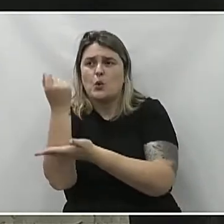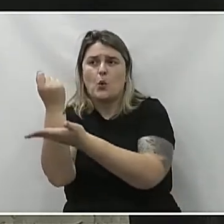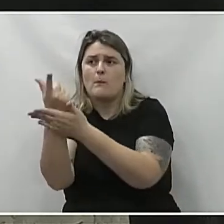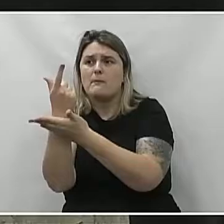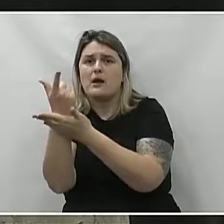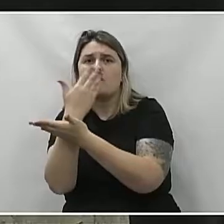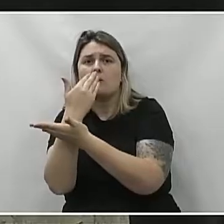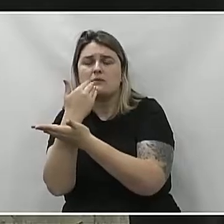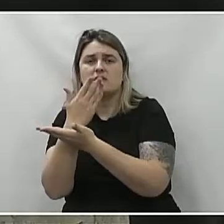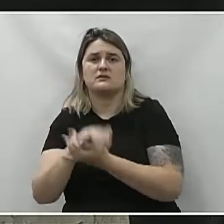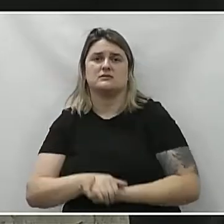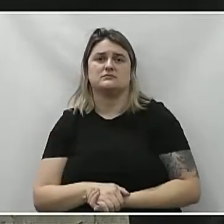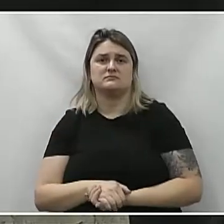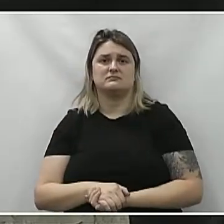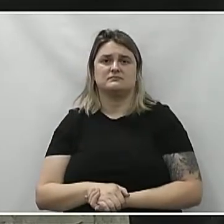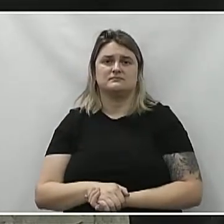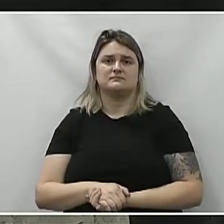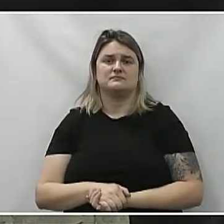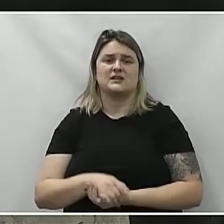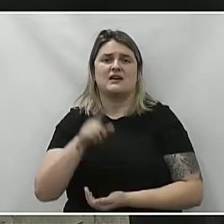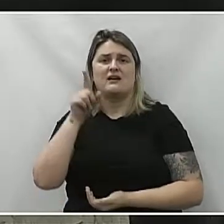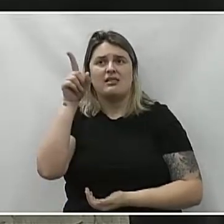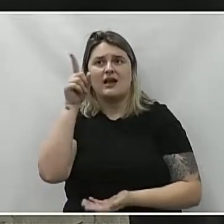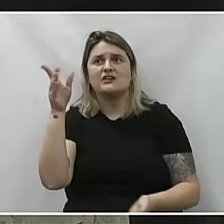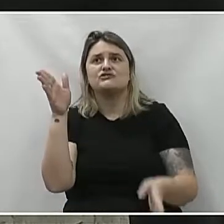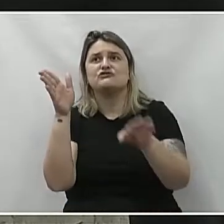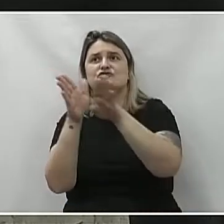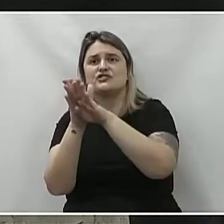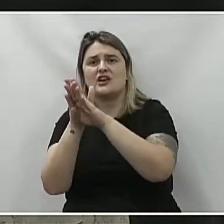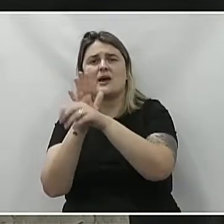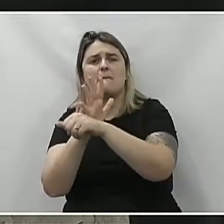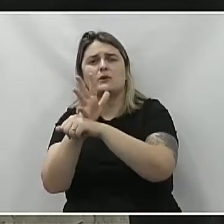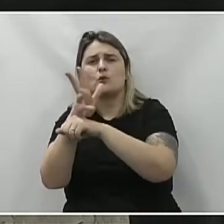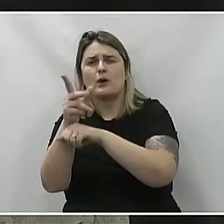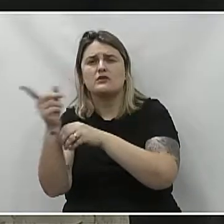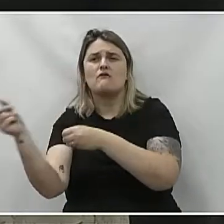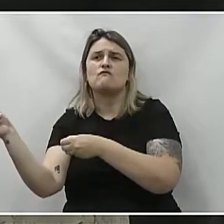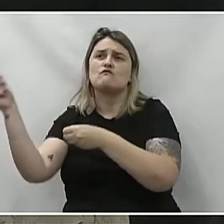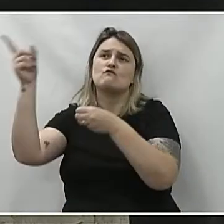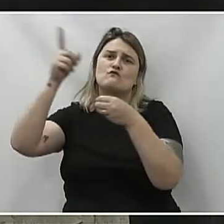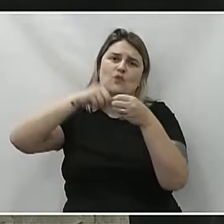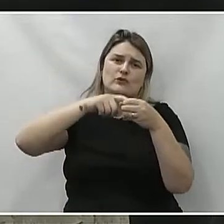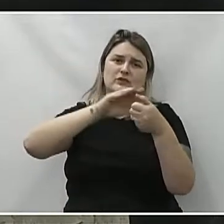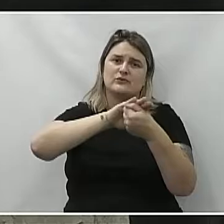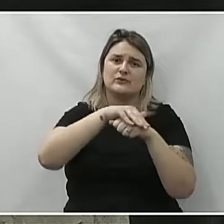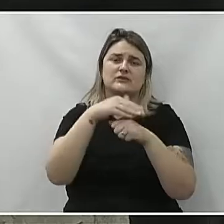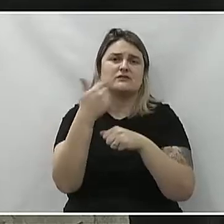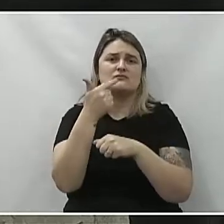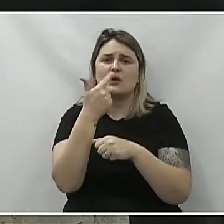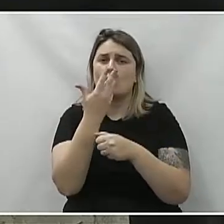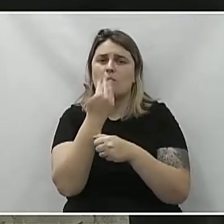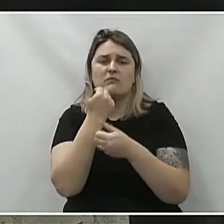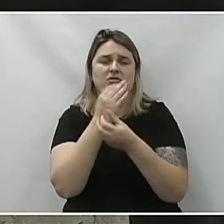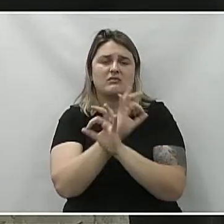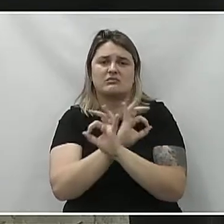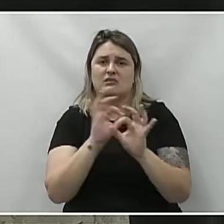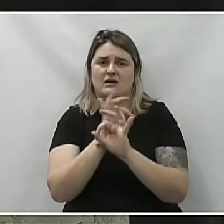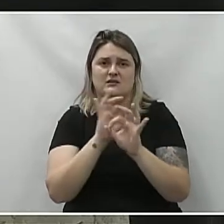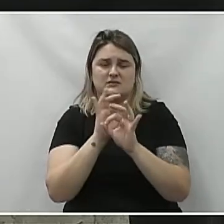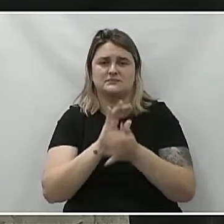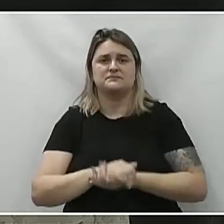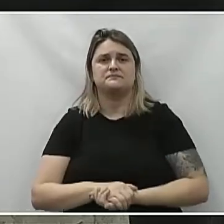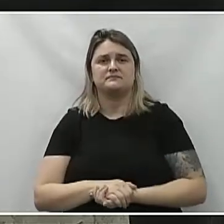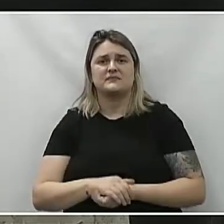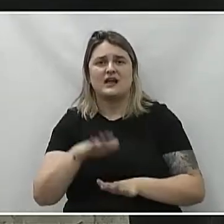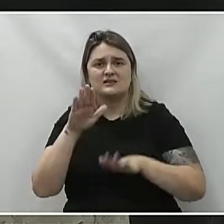passar o dia todo lá em Curitiba, chegam de madrugada e só retornam à noite sem se alimentar direito. Às